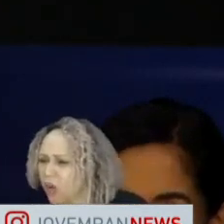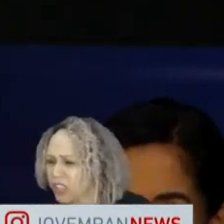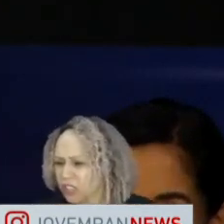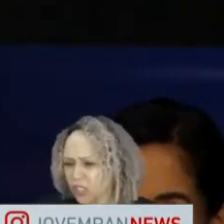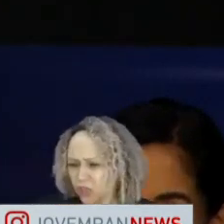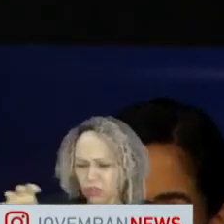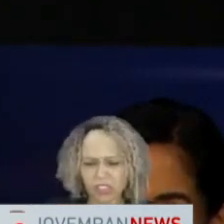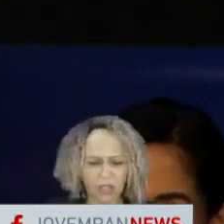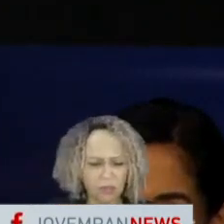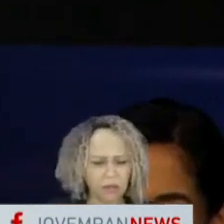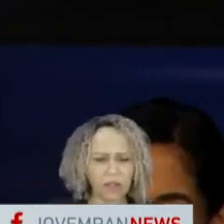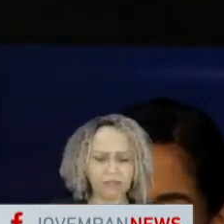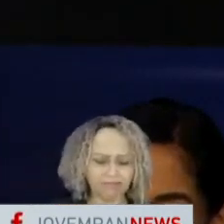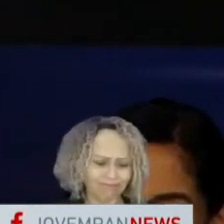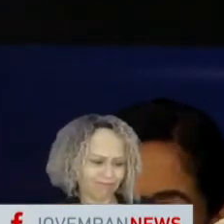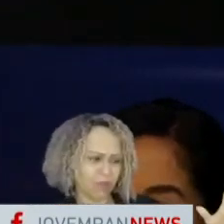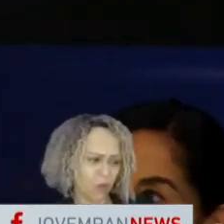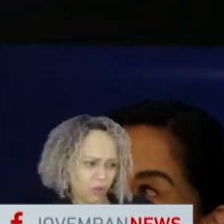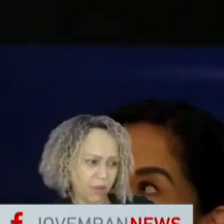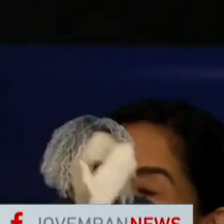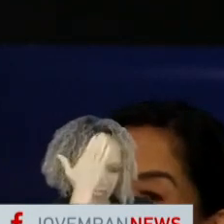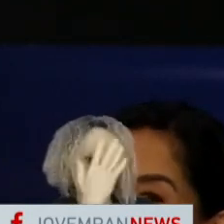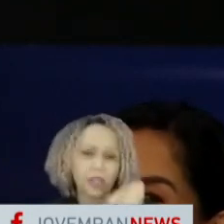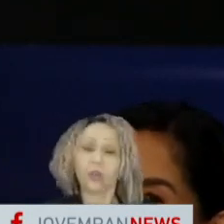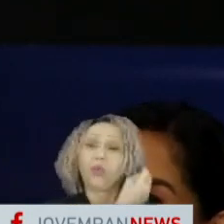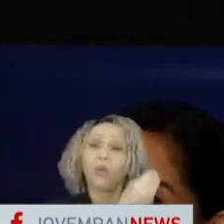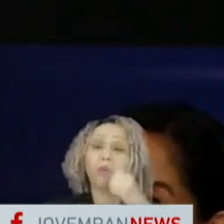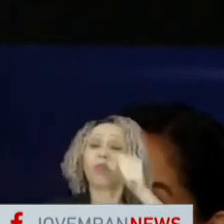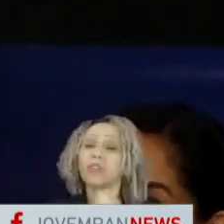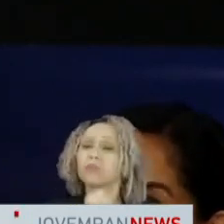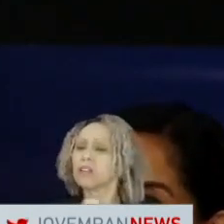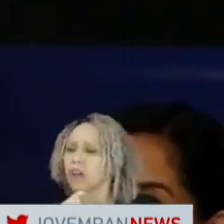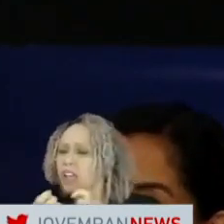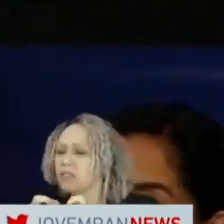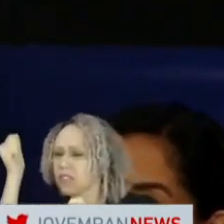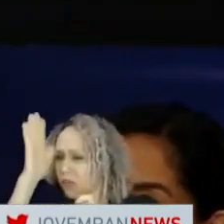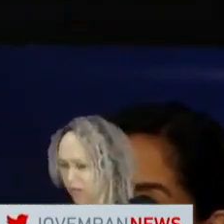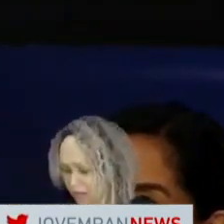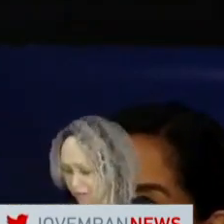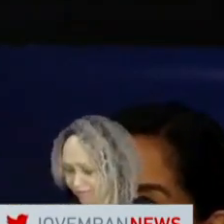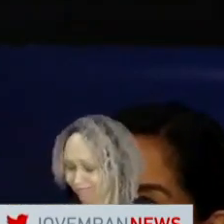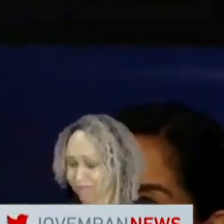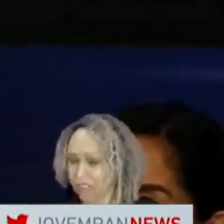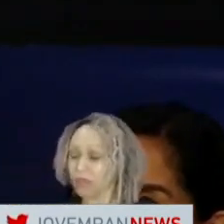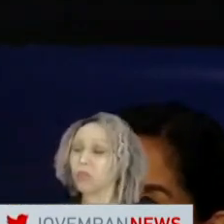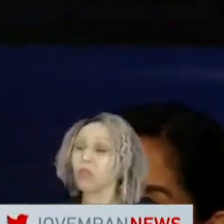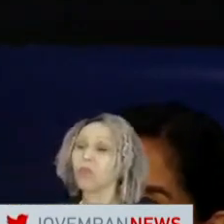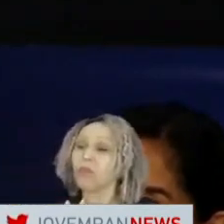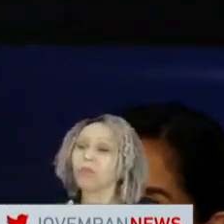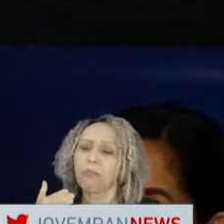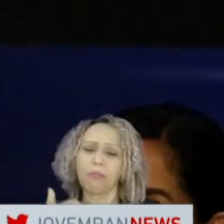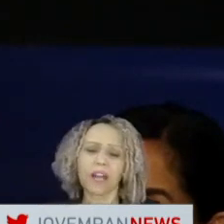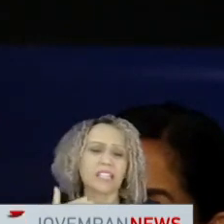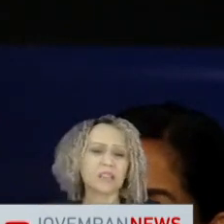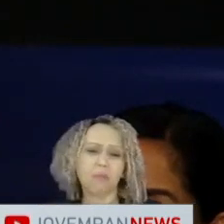da nossa população. Participativa, democrática, técnica, reunindo os